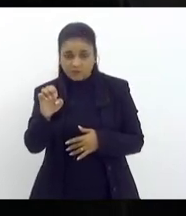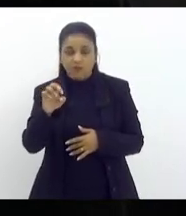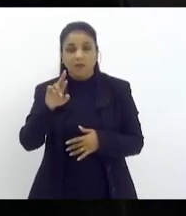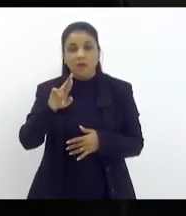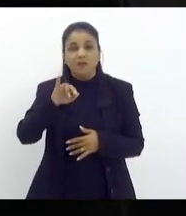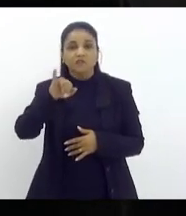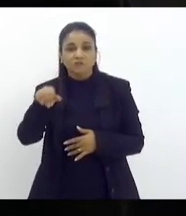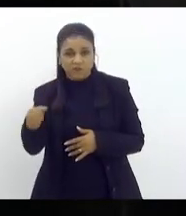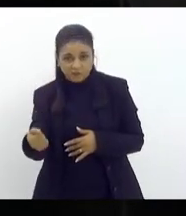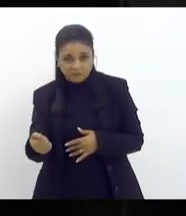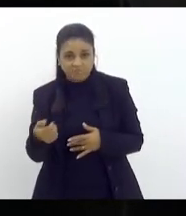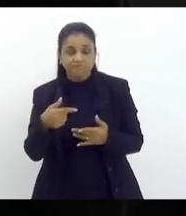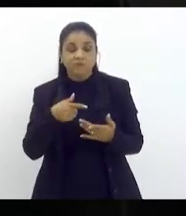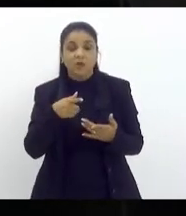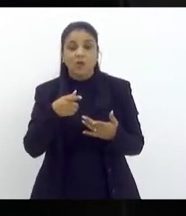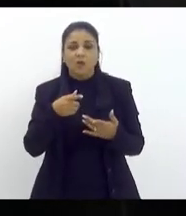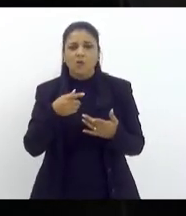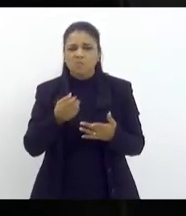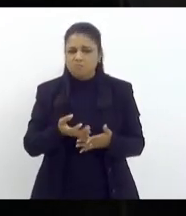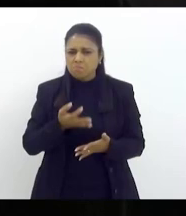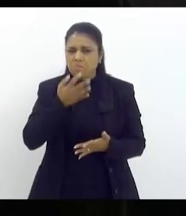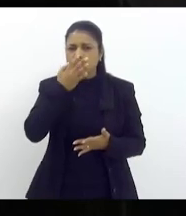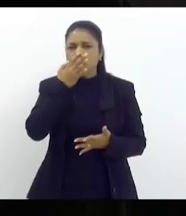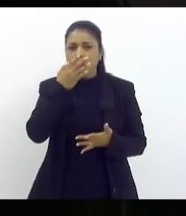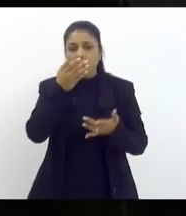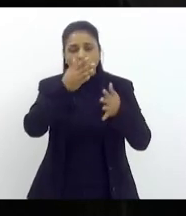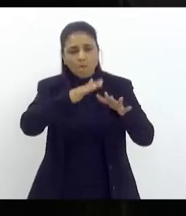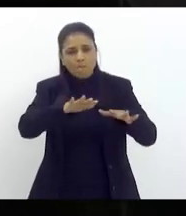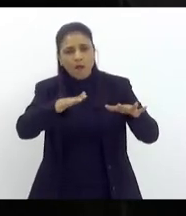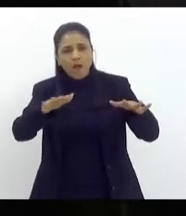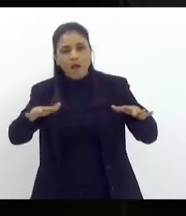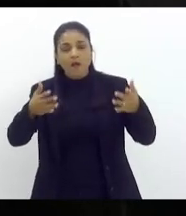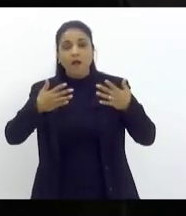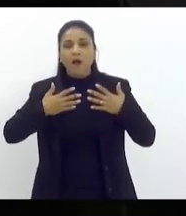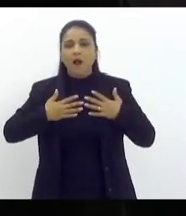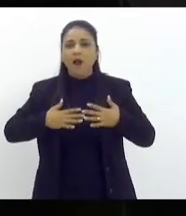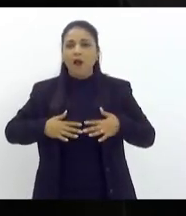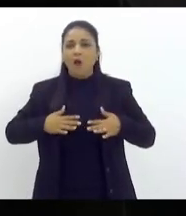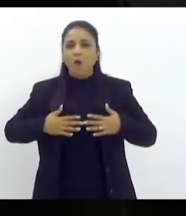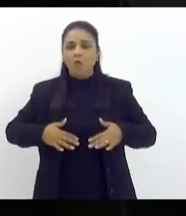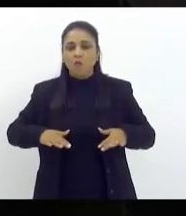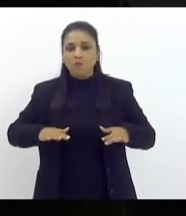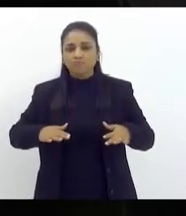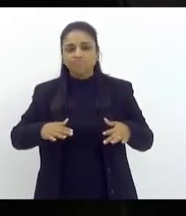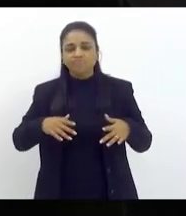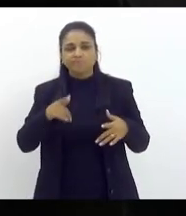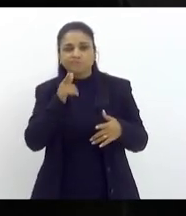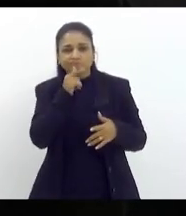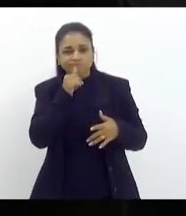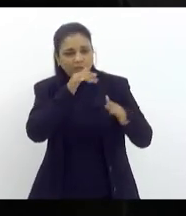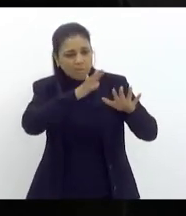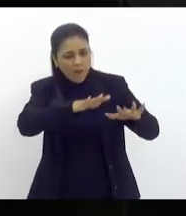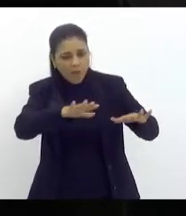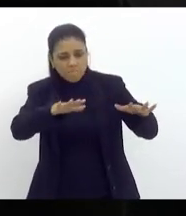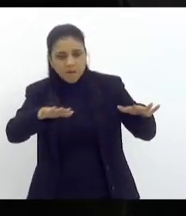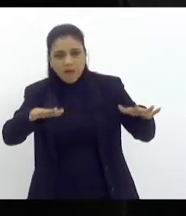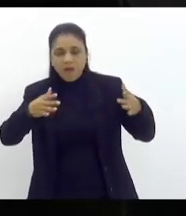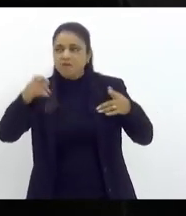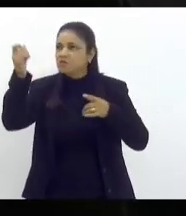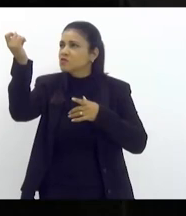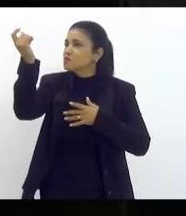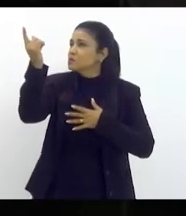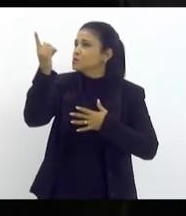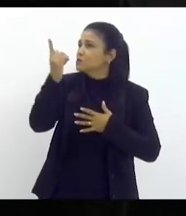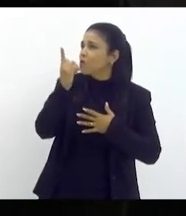caso é que o mar estava muito calmo em um dia ensolarado e que após a sua falta ter sido